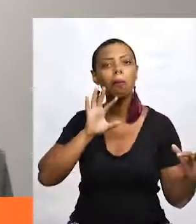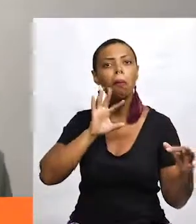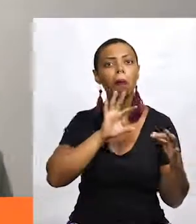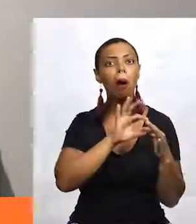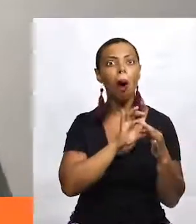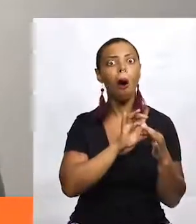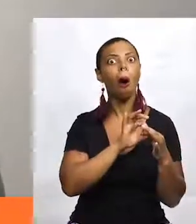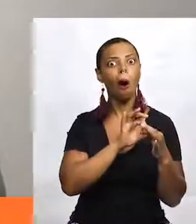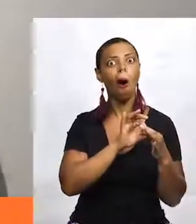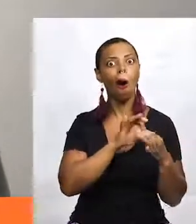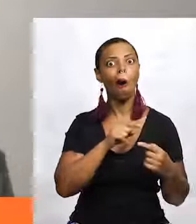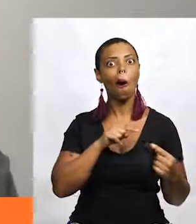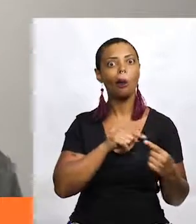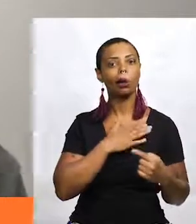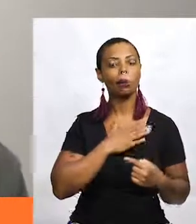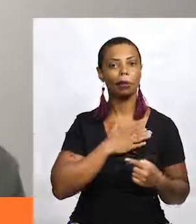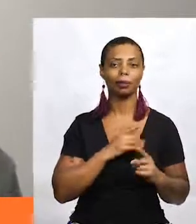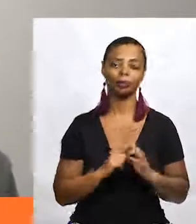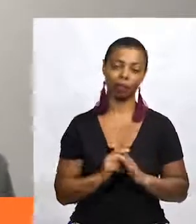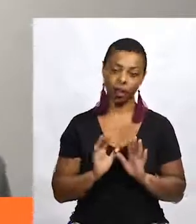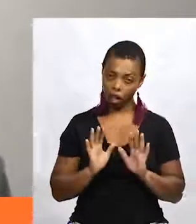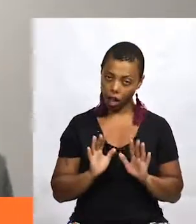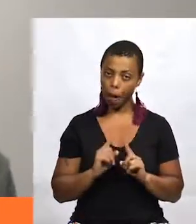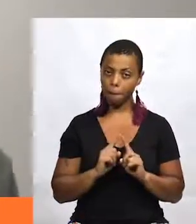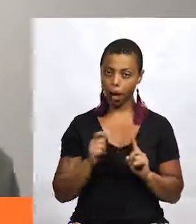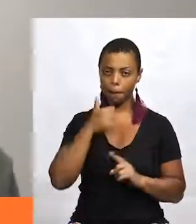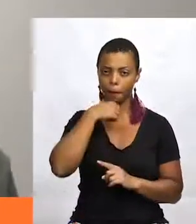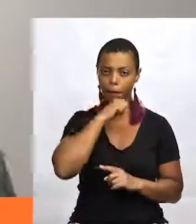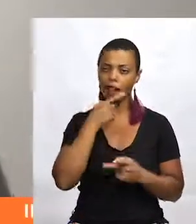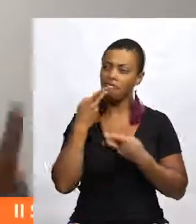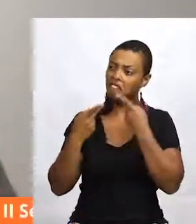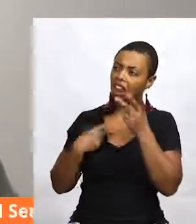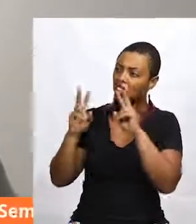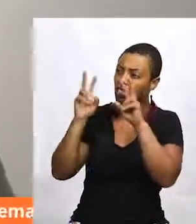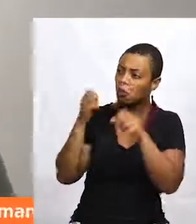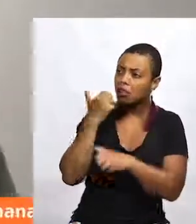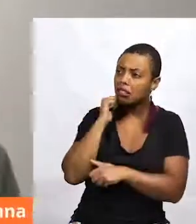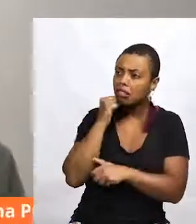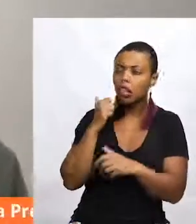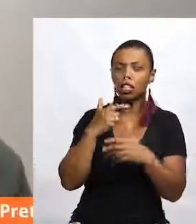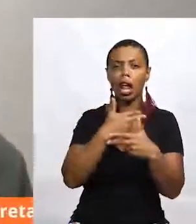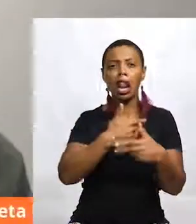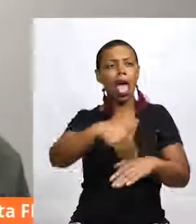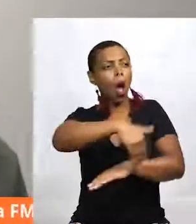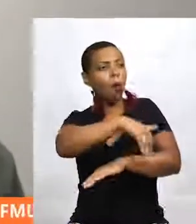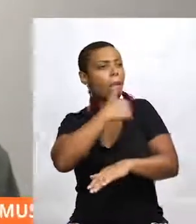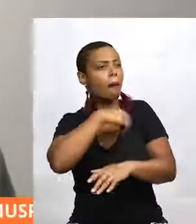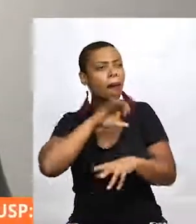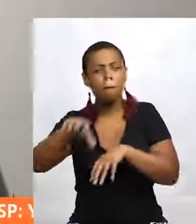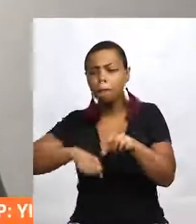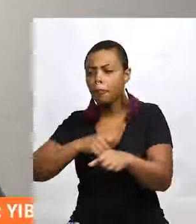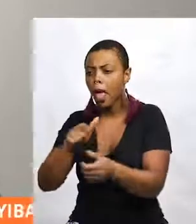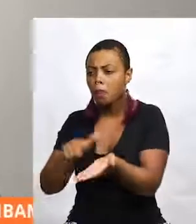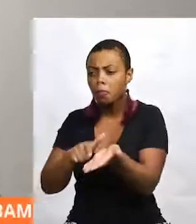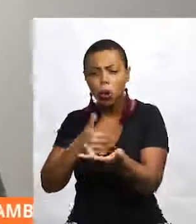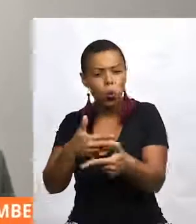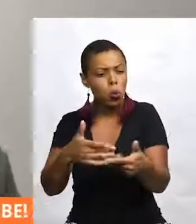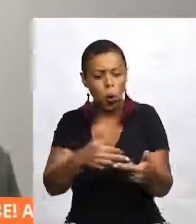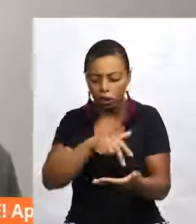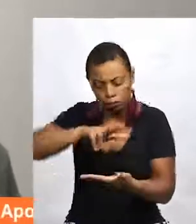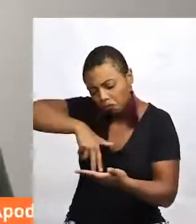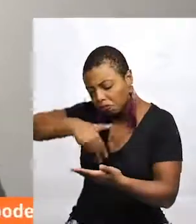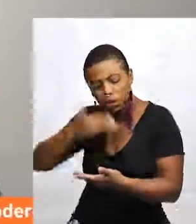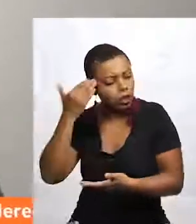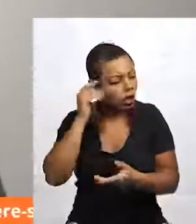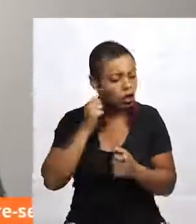você. E a minha mãe falando de ciência, a minha mãe falando de curiosidade, tudo que ela pegava na mão, ela lia, ela entendia. Se ela, por exemplo, se a gente compra